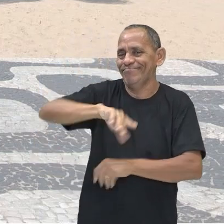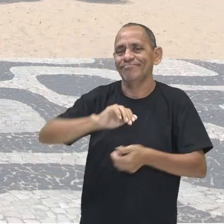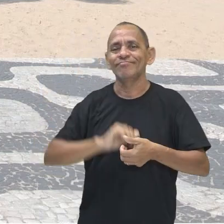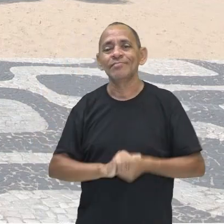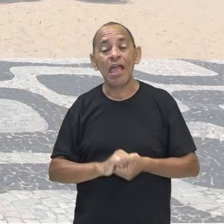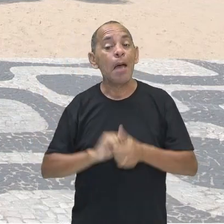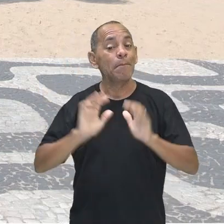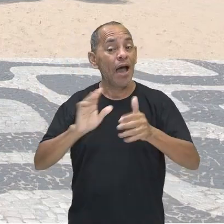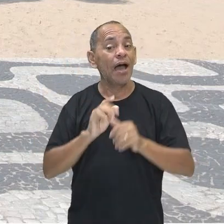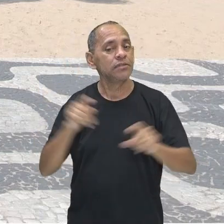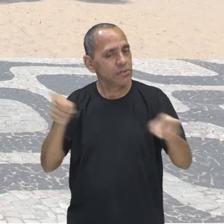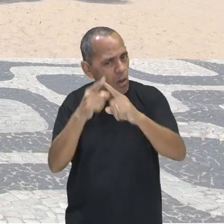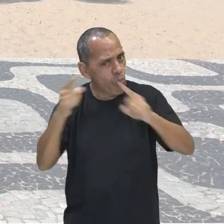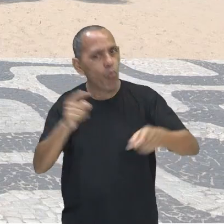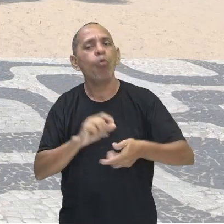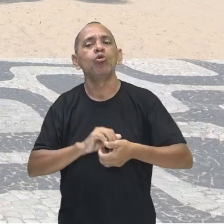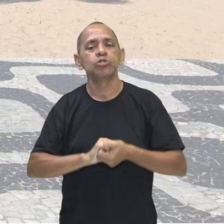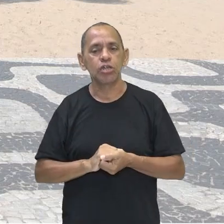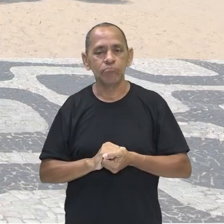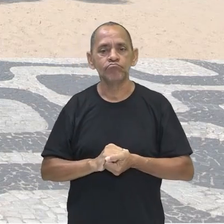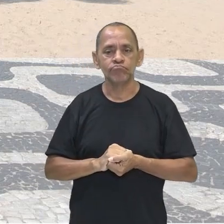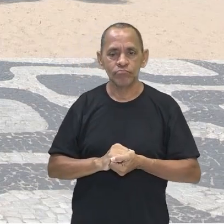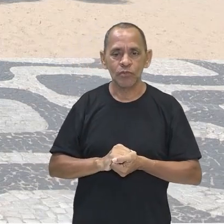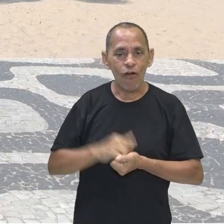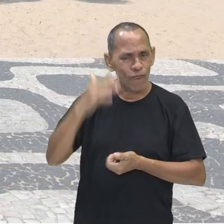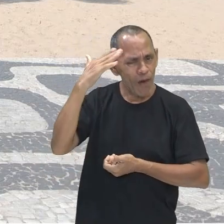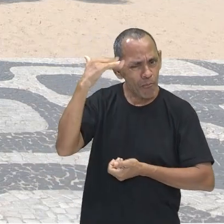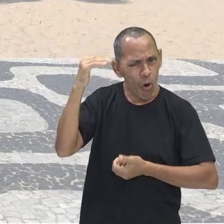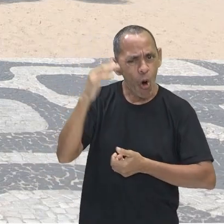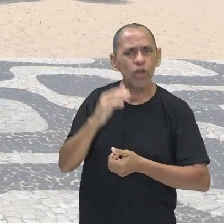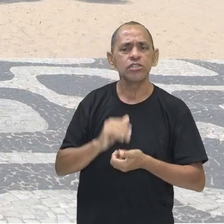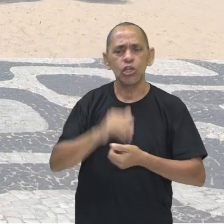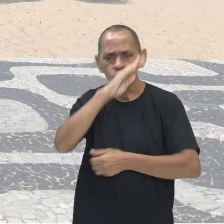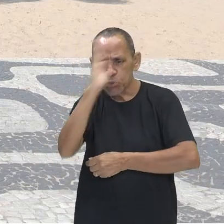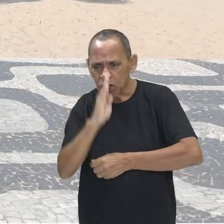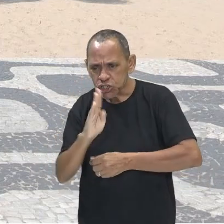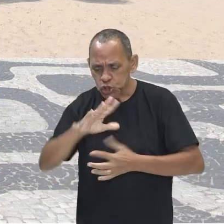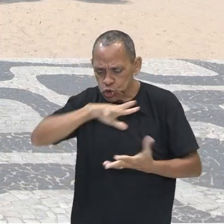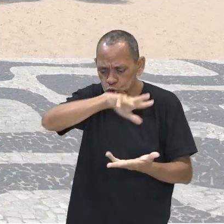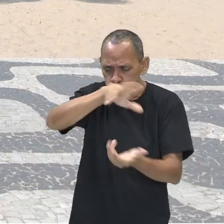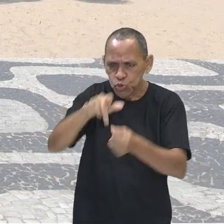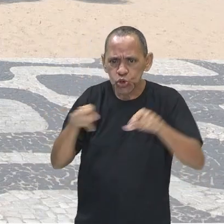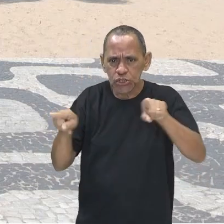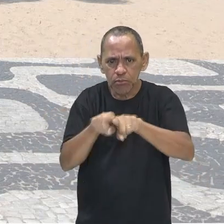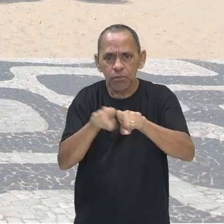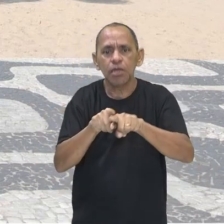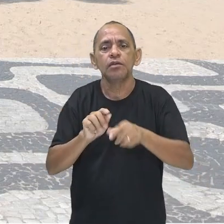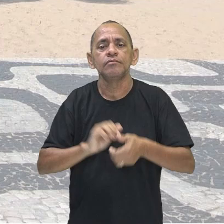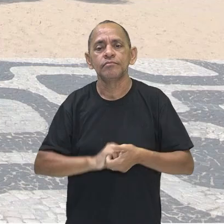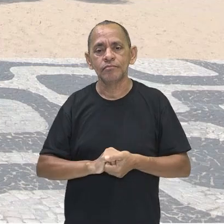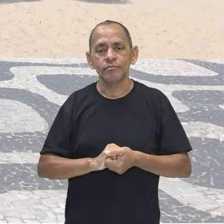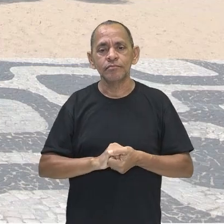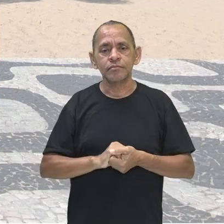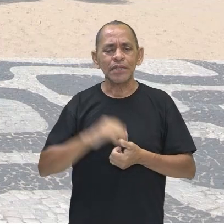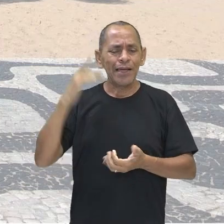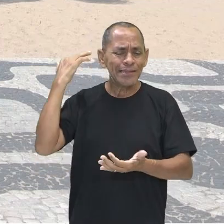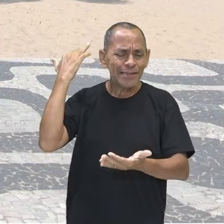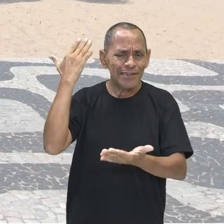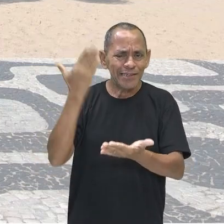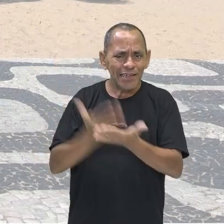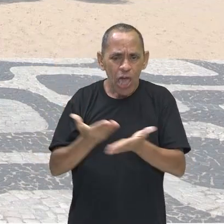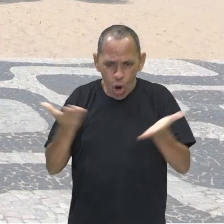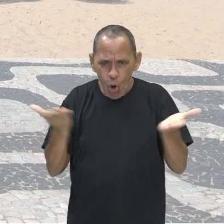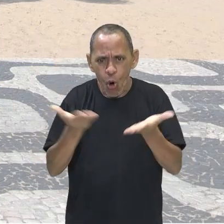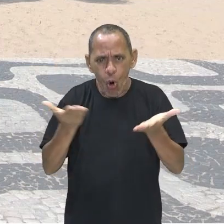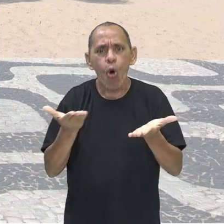uma bandeira do Brasil. Então, a Bossa Nova é um movimento musical que ainda até hoje faz muito sucesso,